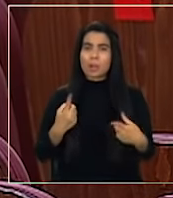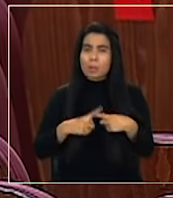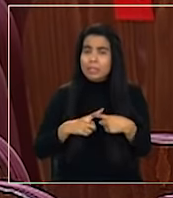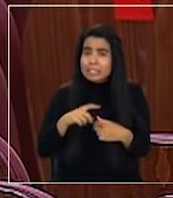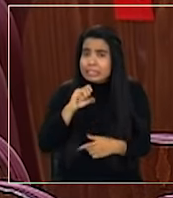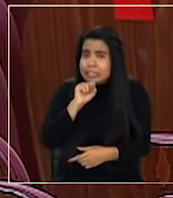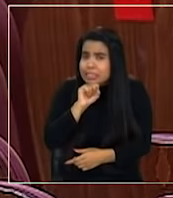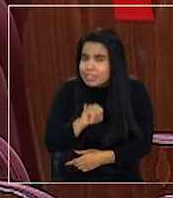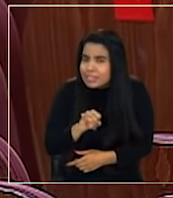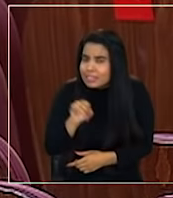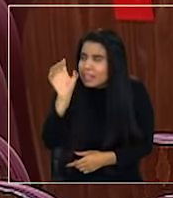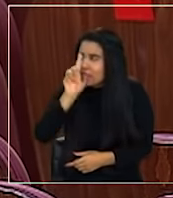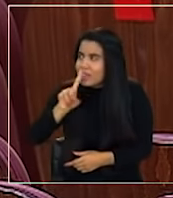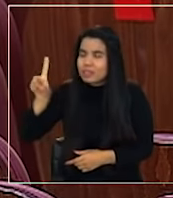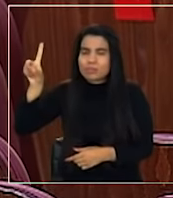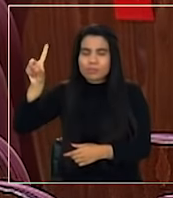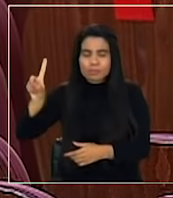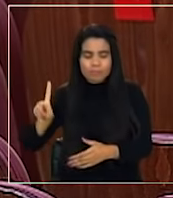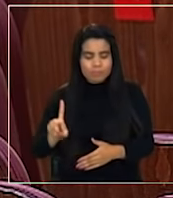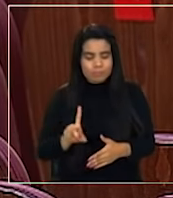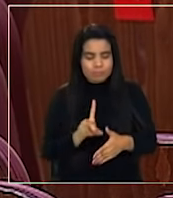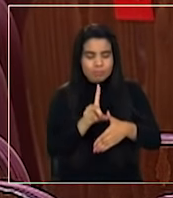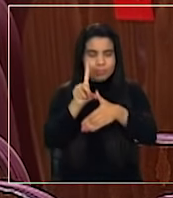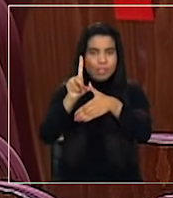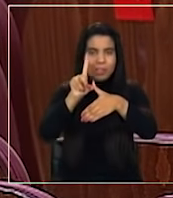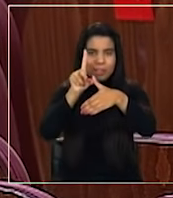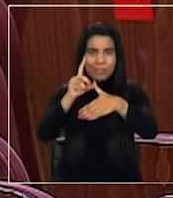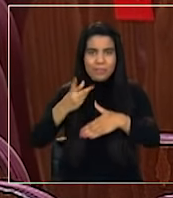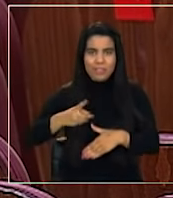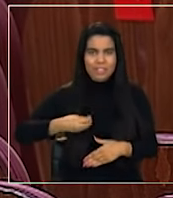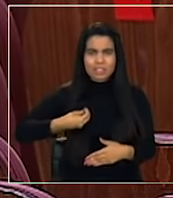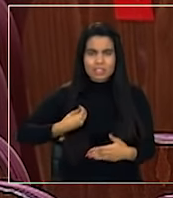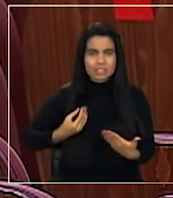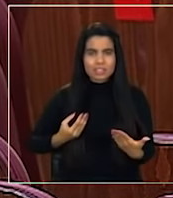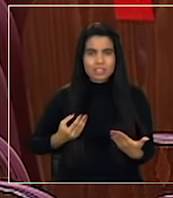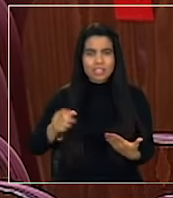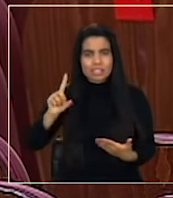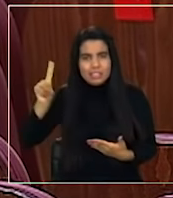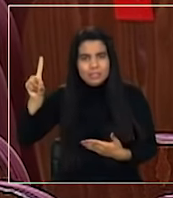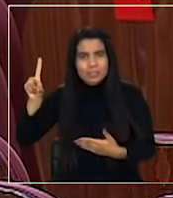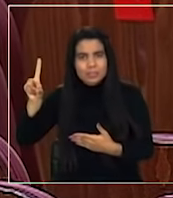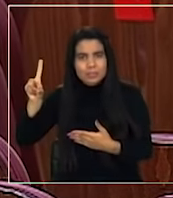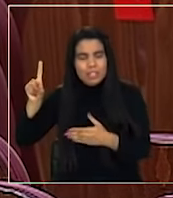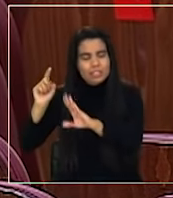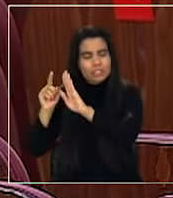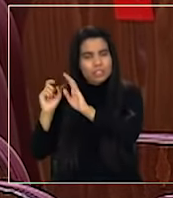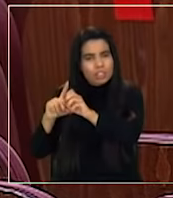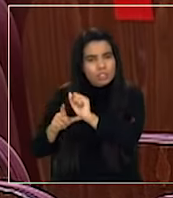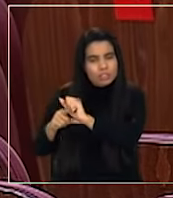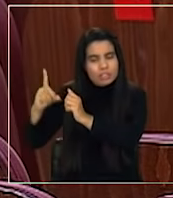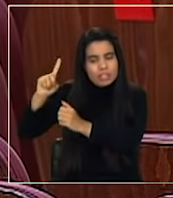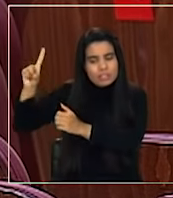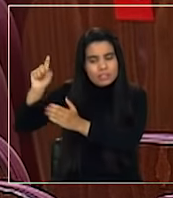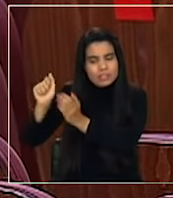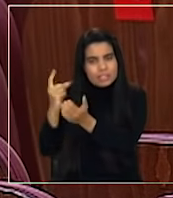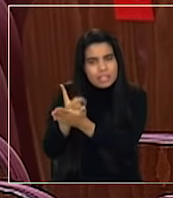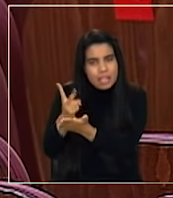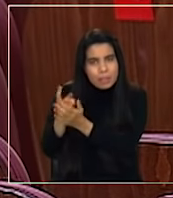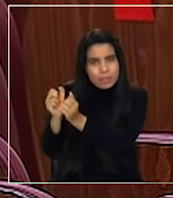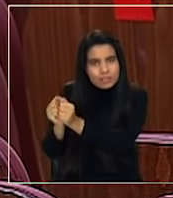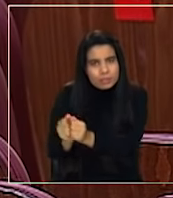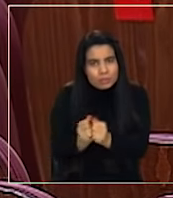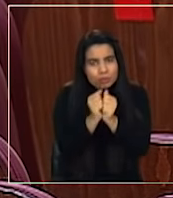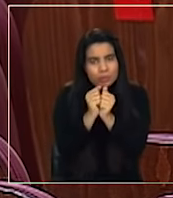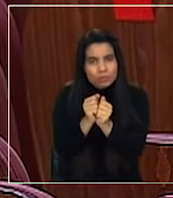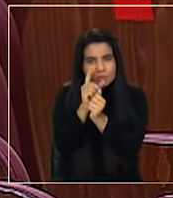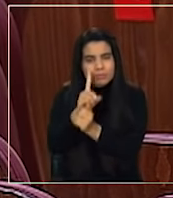colocá-lo em primeiro lugar em tudo que você fizer, Ele vai te guiar em tudo que você fizer. Tudo na